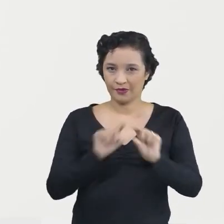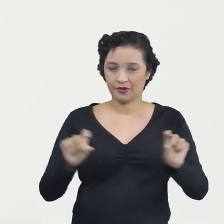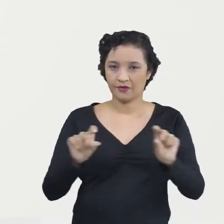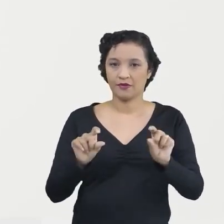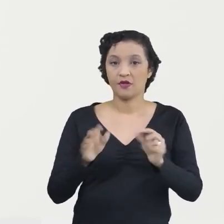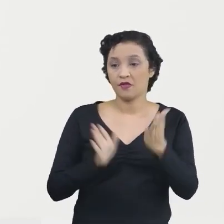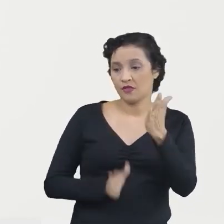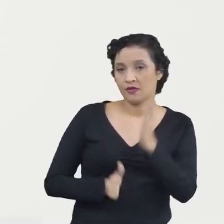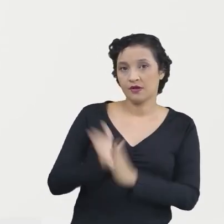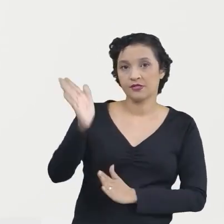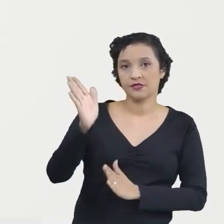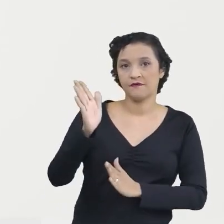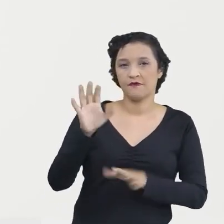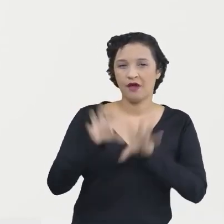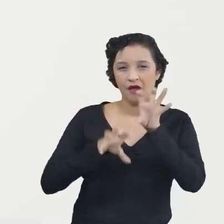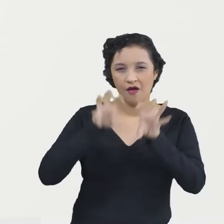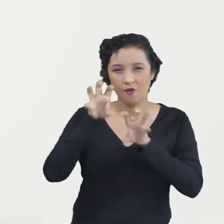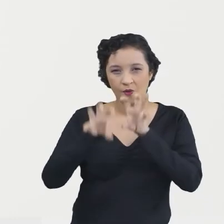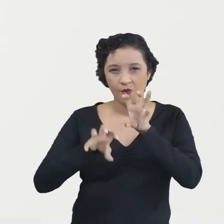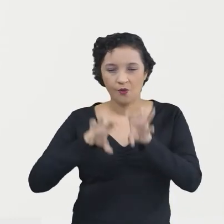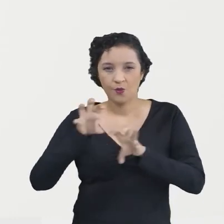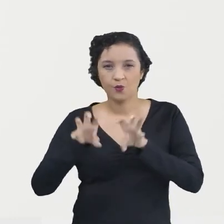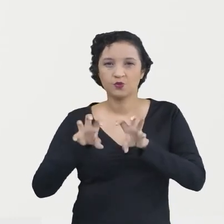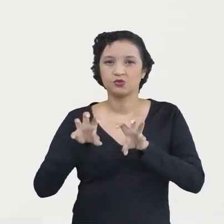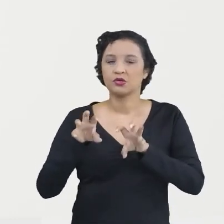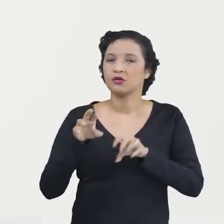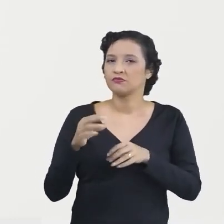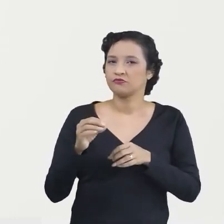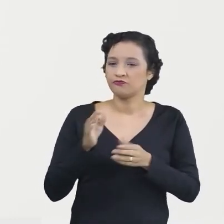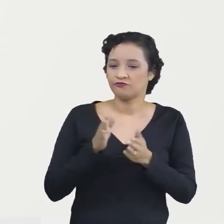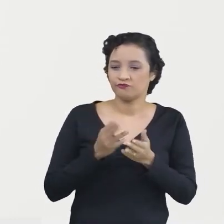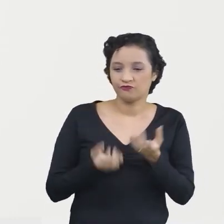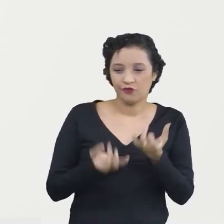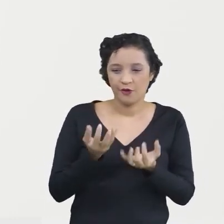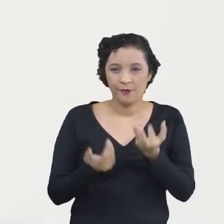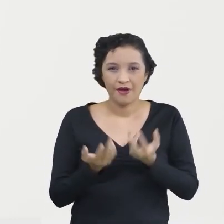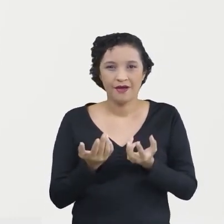dessa queimada e não vai mais voltar.